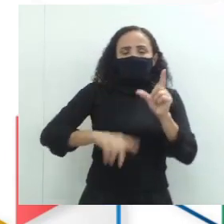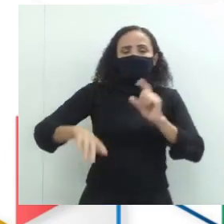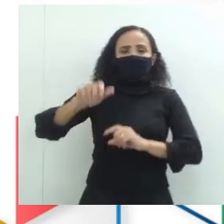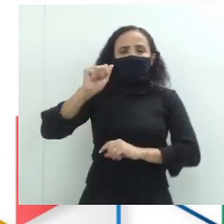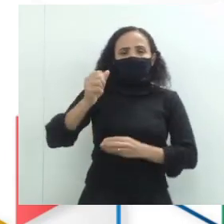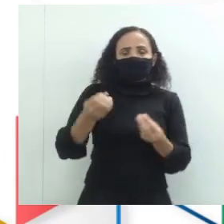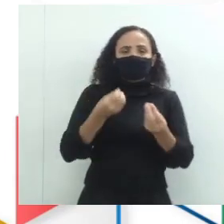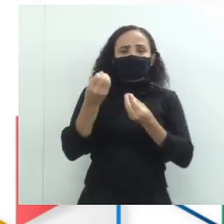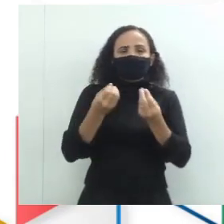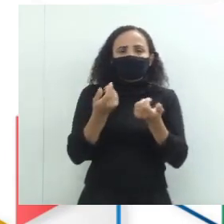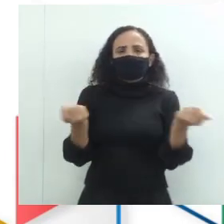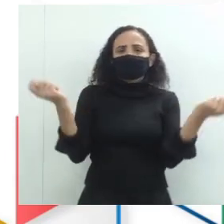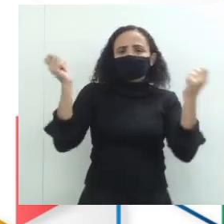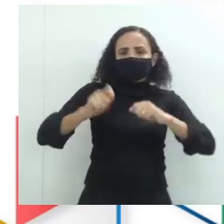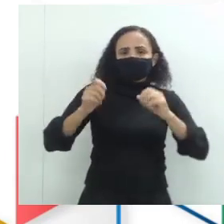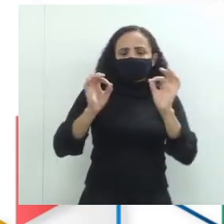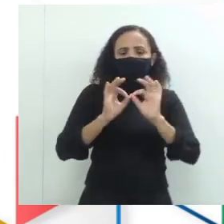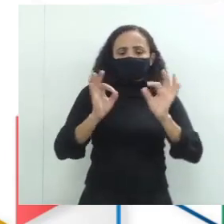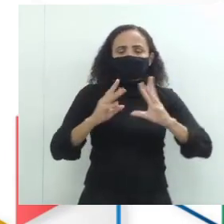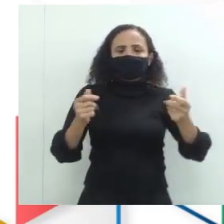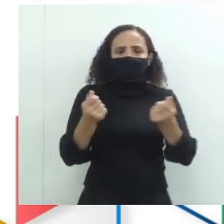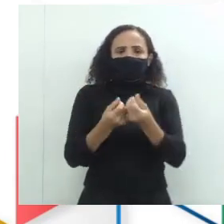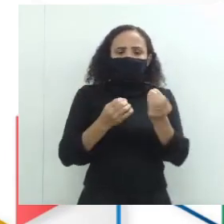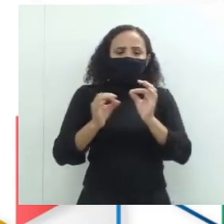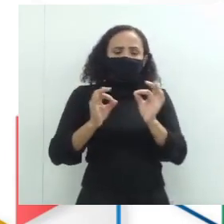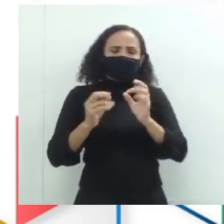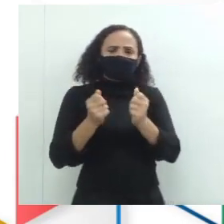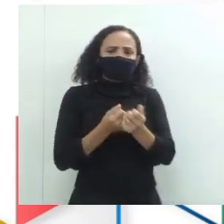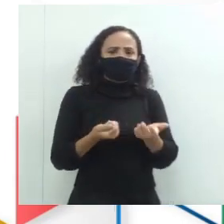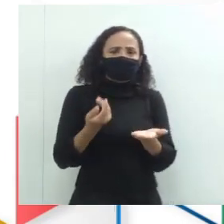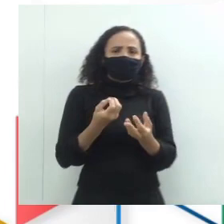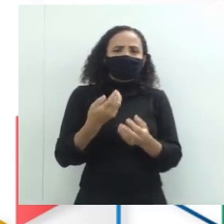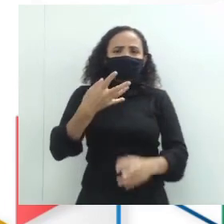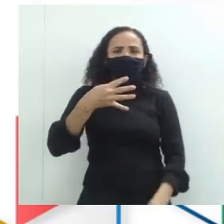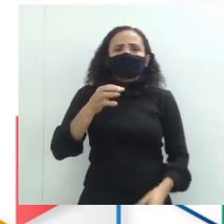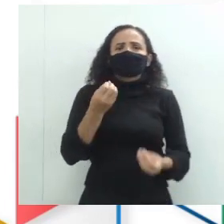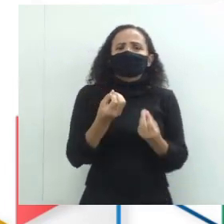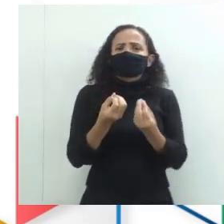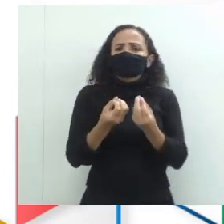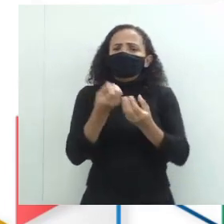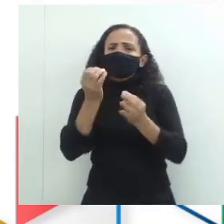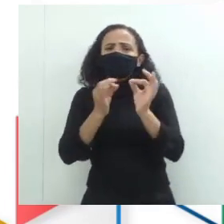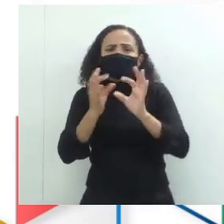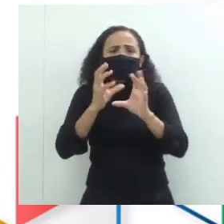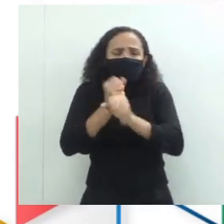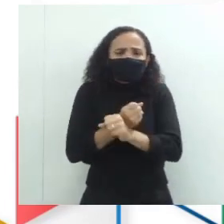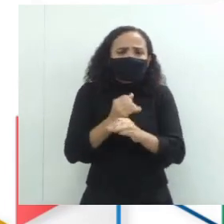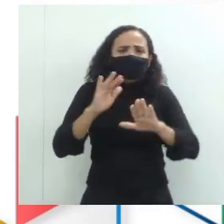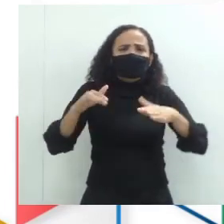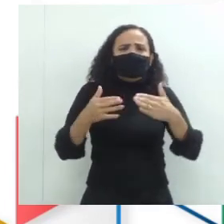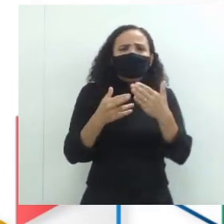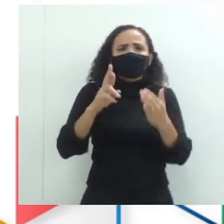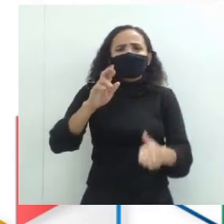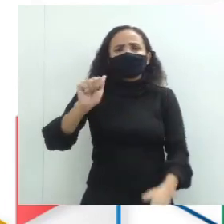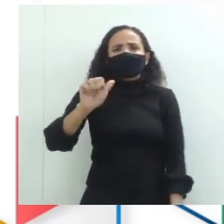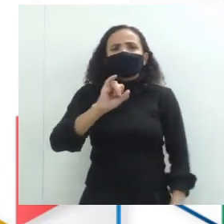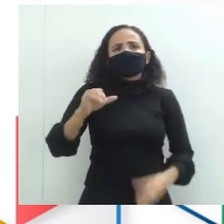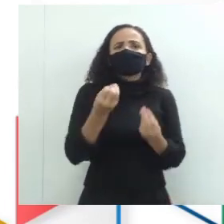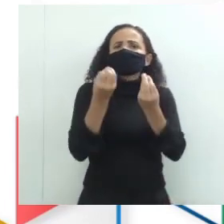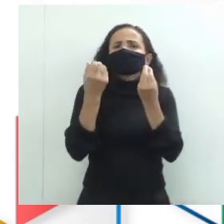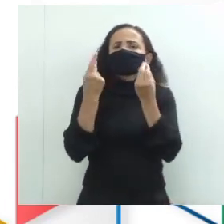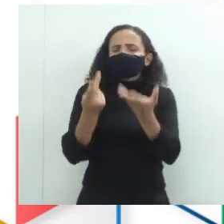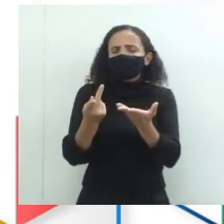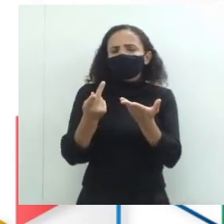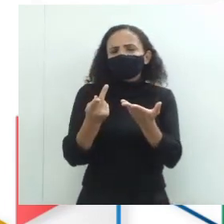quer. Como é possível verificar que o resultado obtido por Theo não é a raiz da equação? O que é a raiz? A resposta da questão.